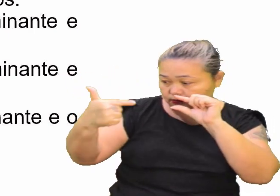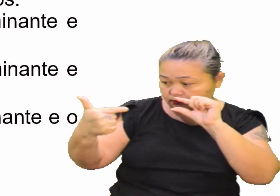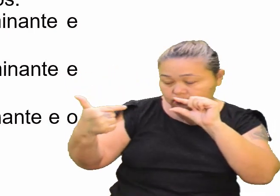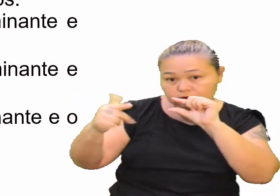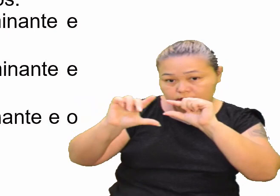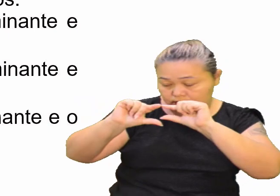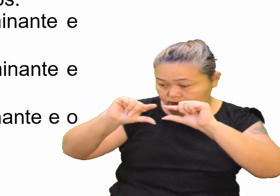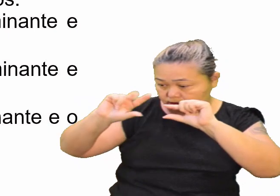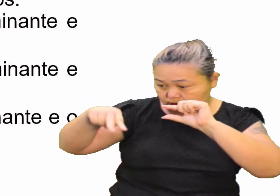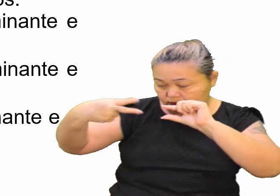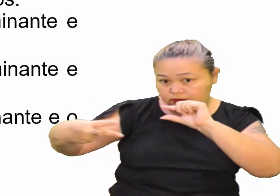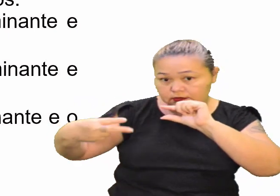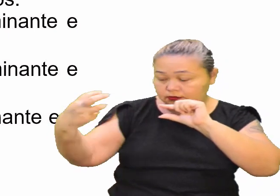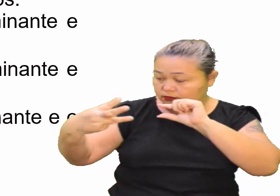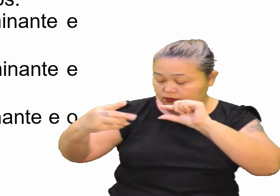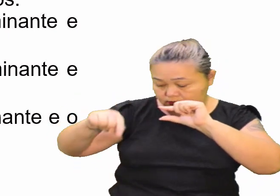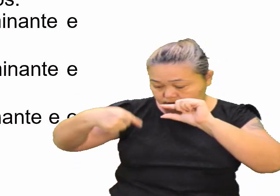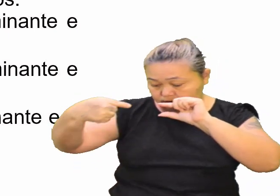heterozigota.